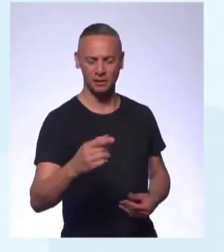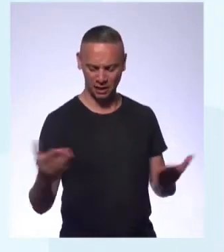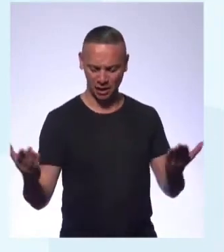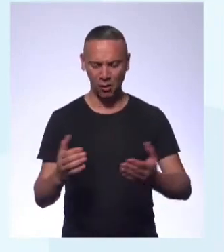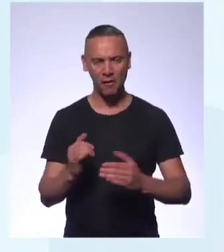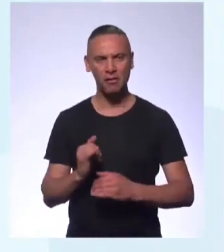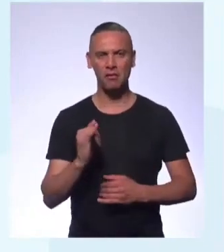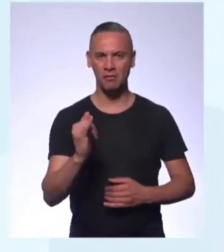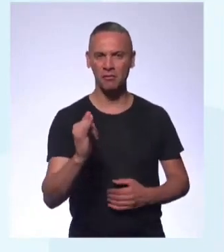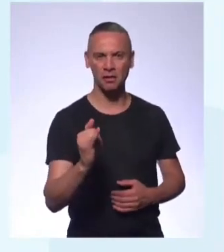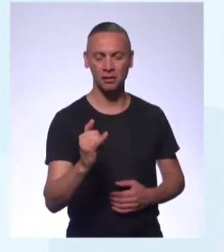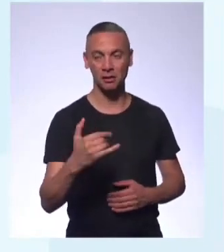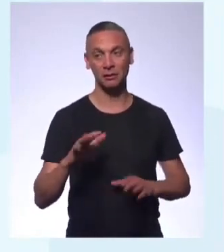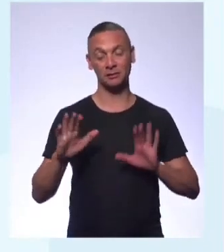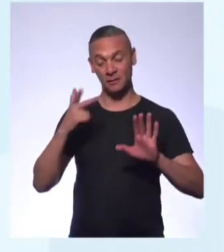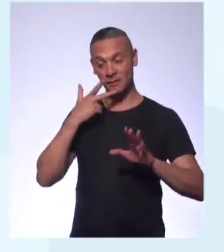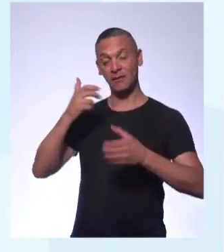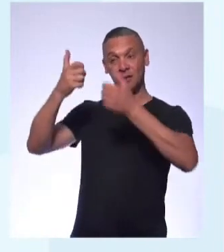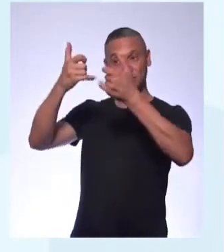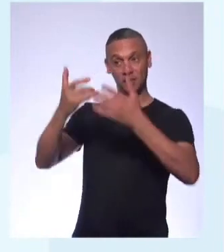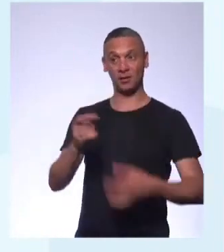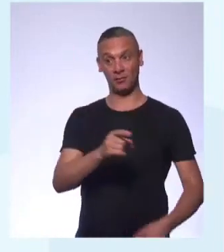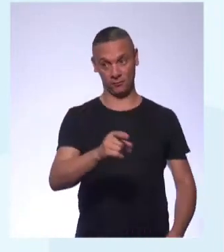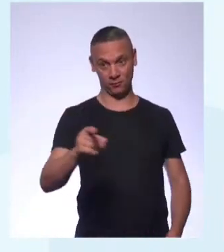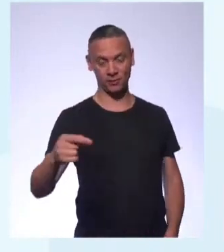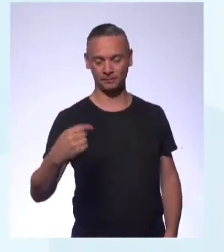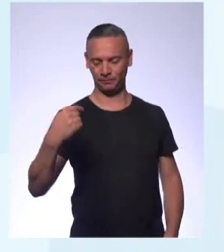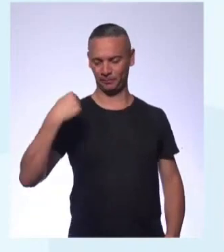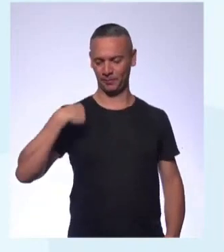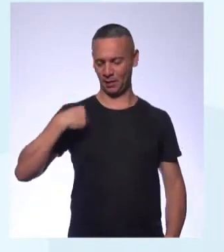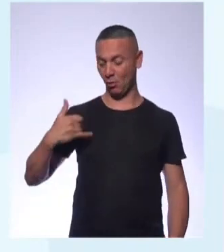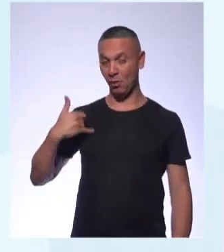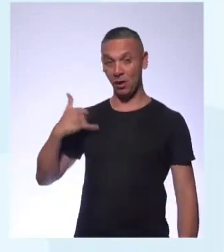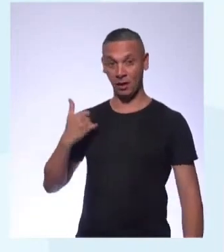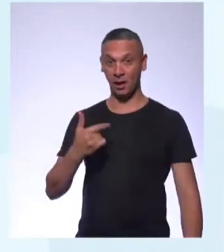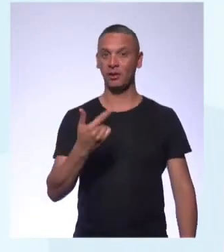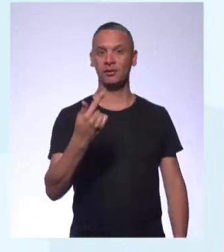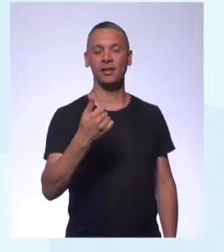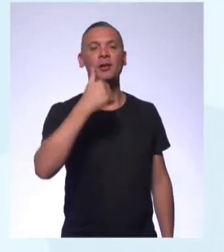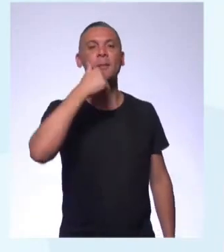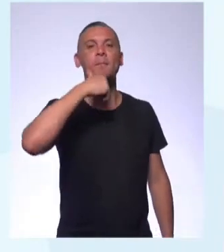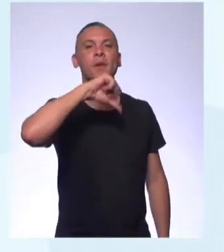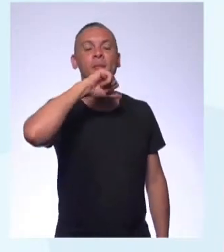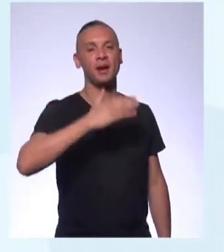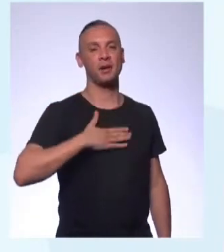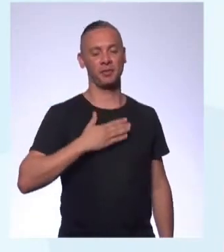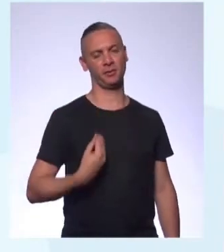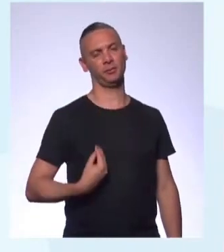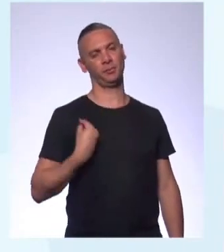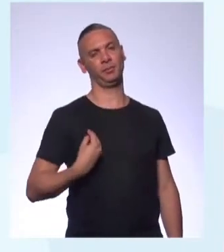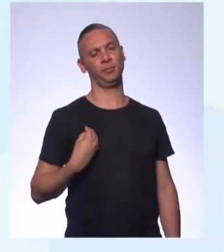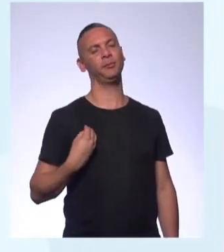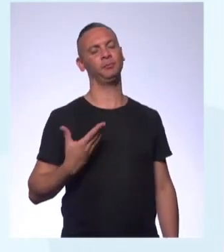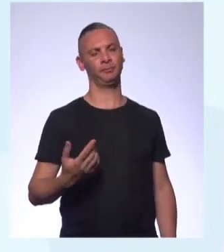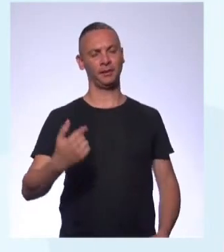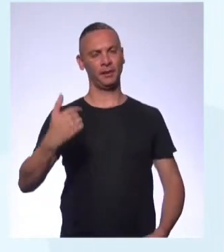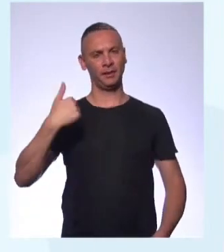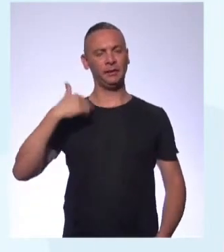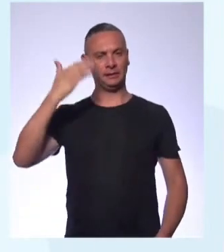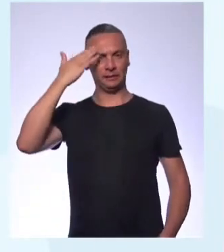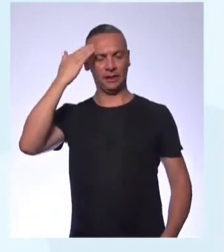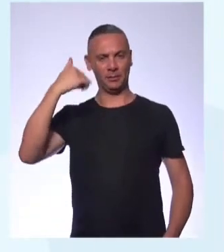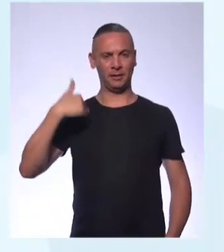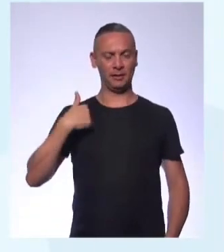mesmo... Eu conto a coisa a você. Tinha eu 7 anos e minha mãe ainda vivia. Você sabe que, a bem